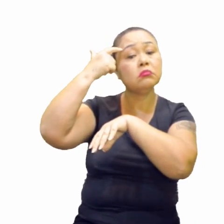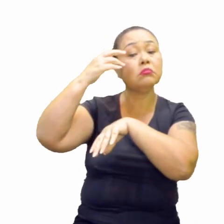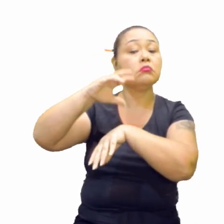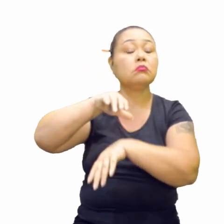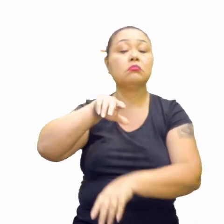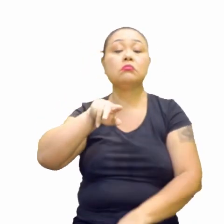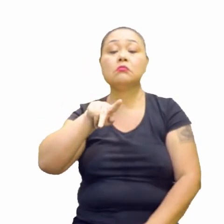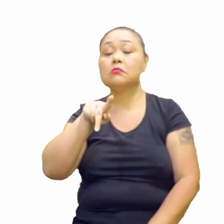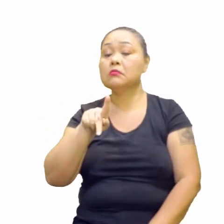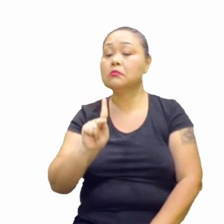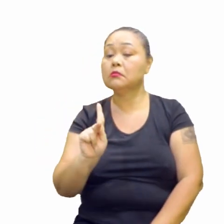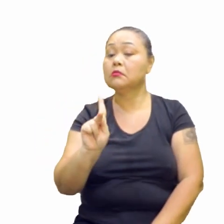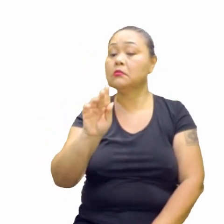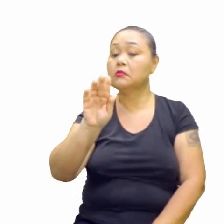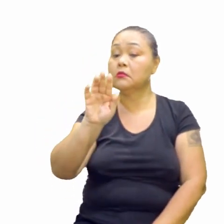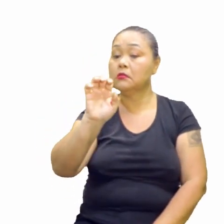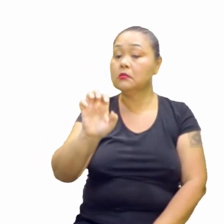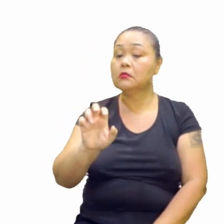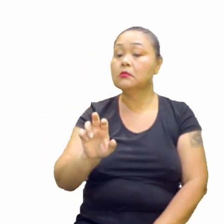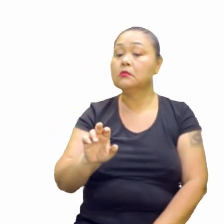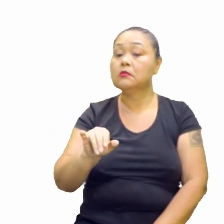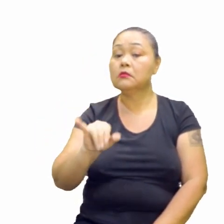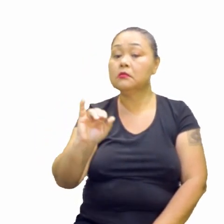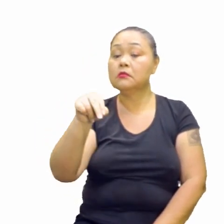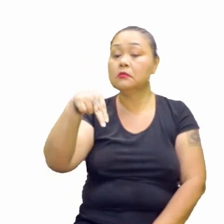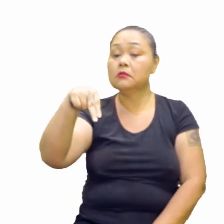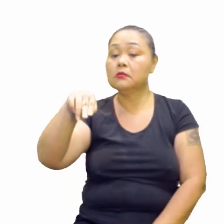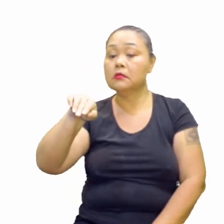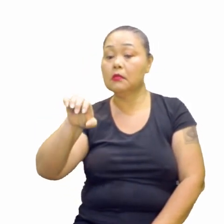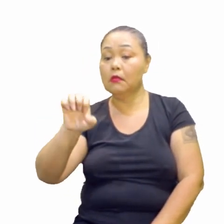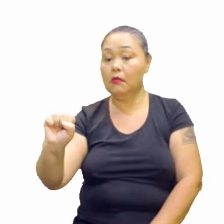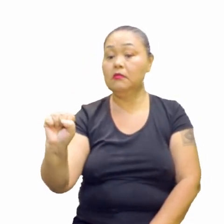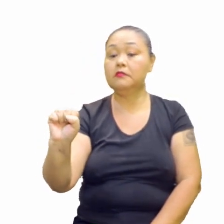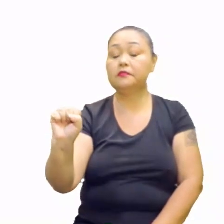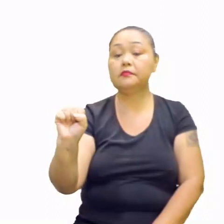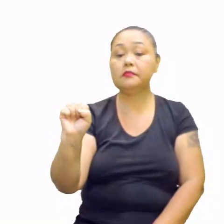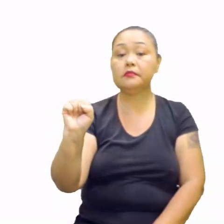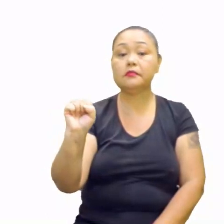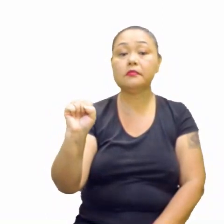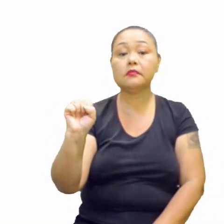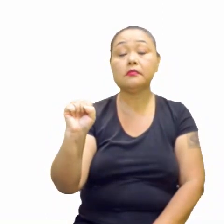do economista inglês John Maynard Keynes.